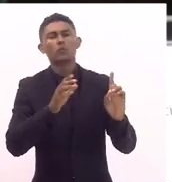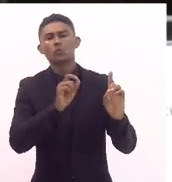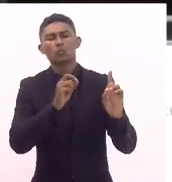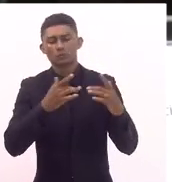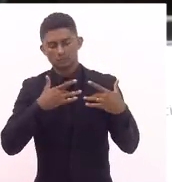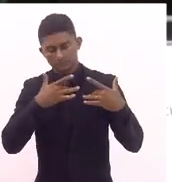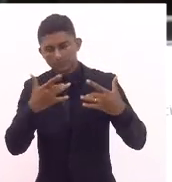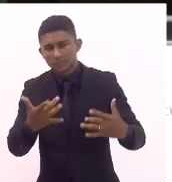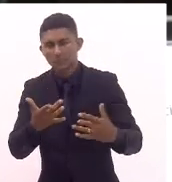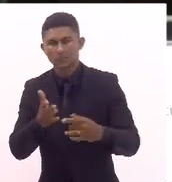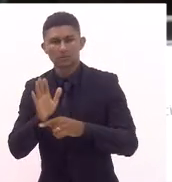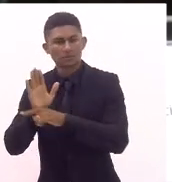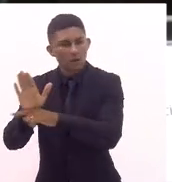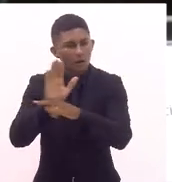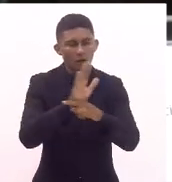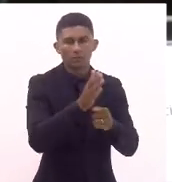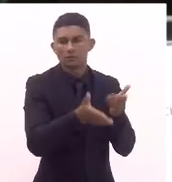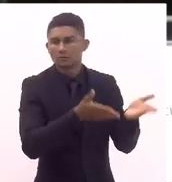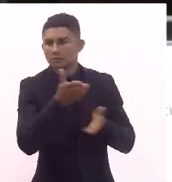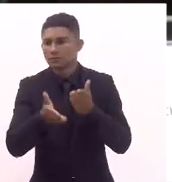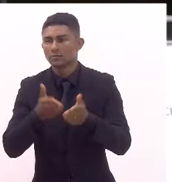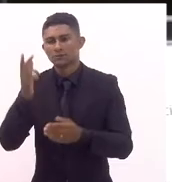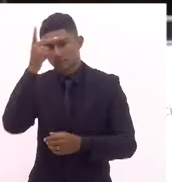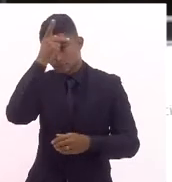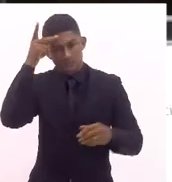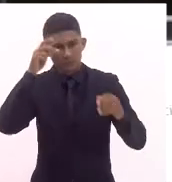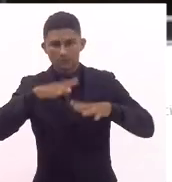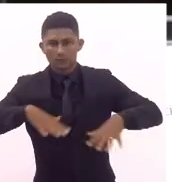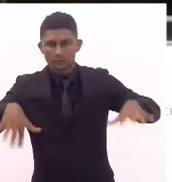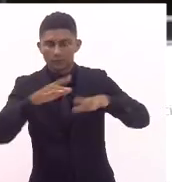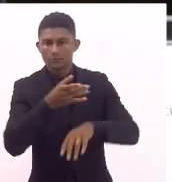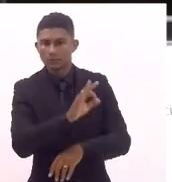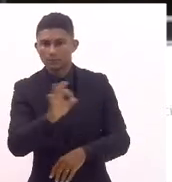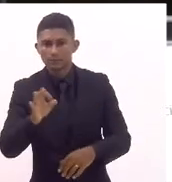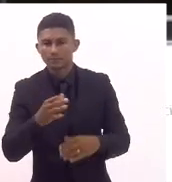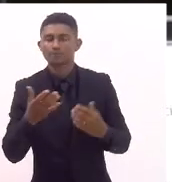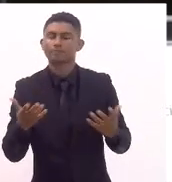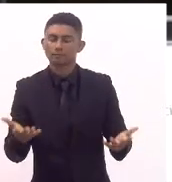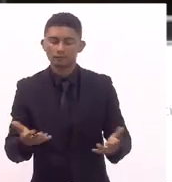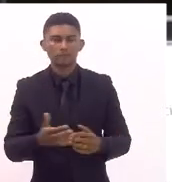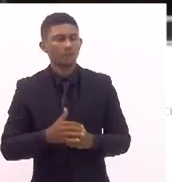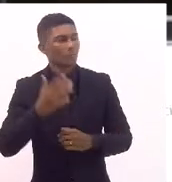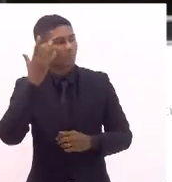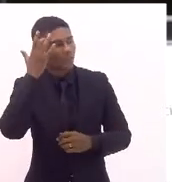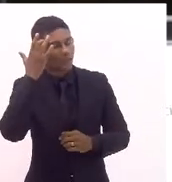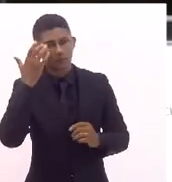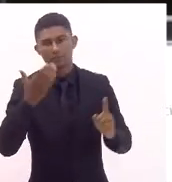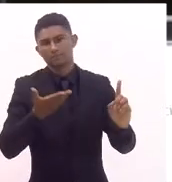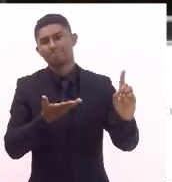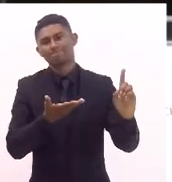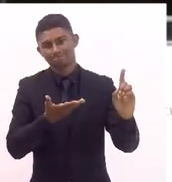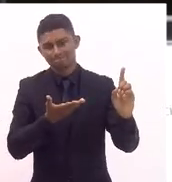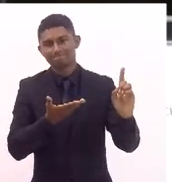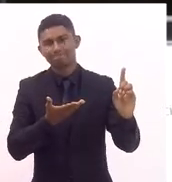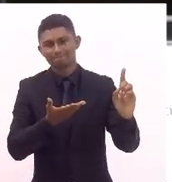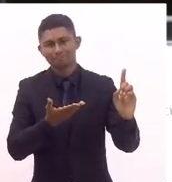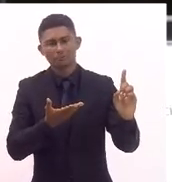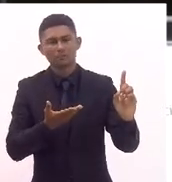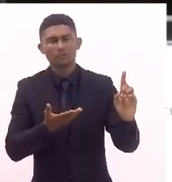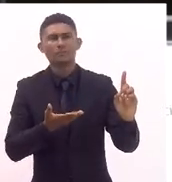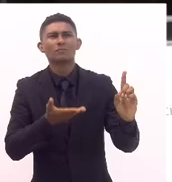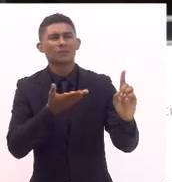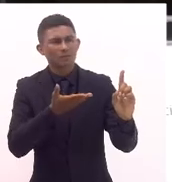Bené tem de olhar as pessoas profundamente A e B né Eu acho que você não tem